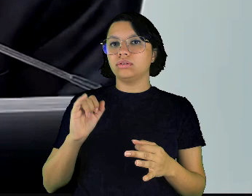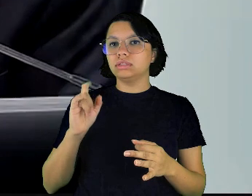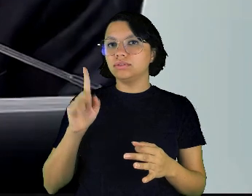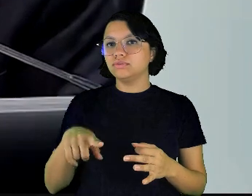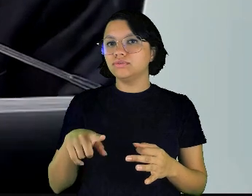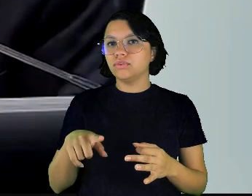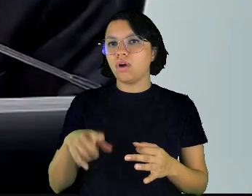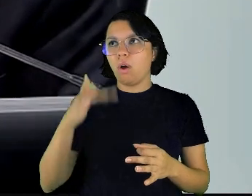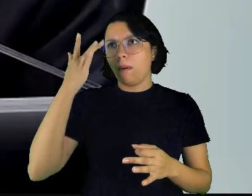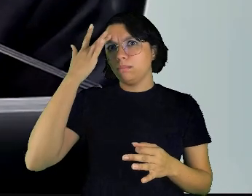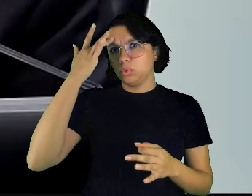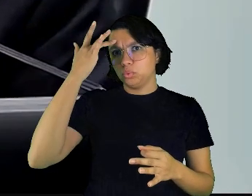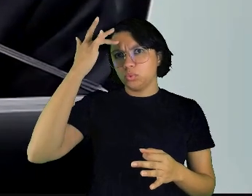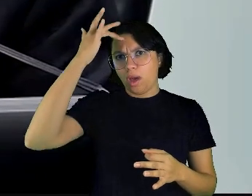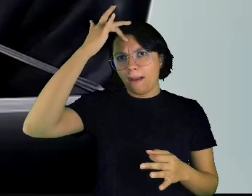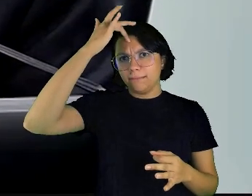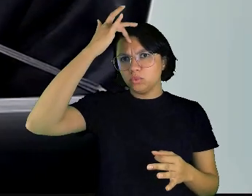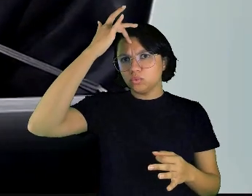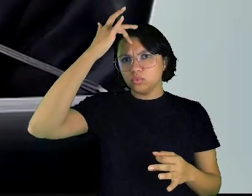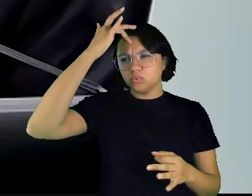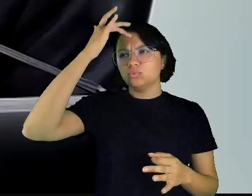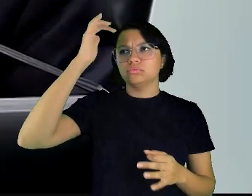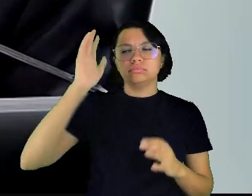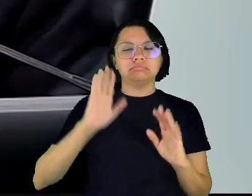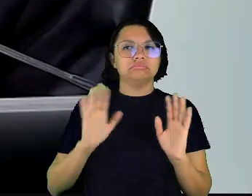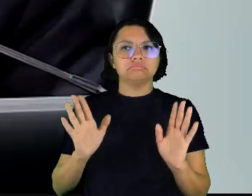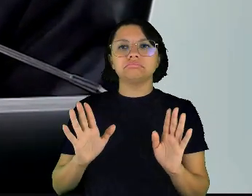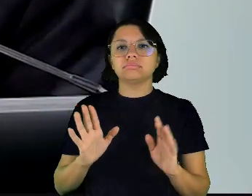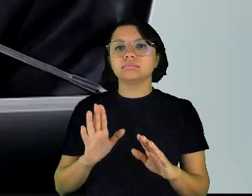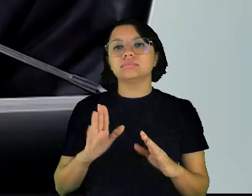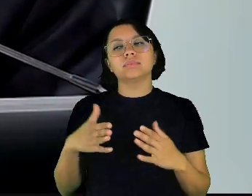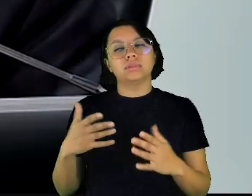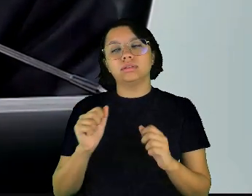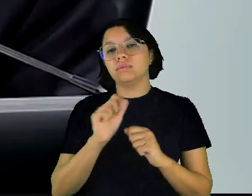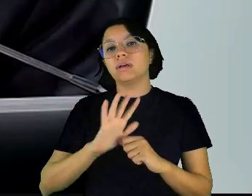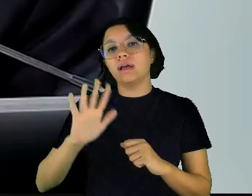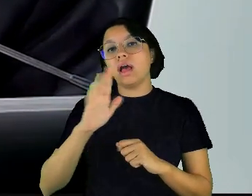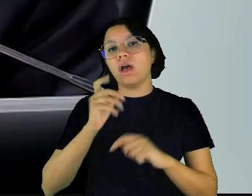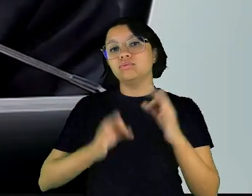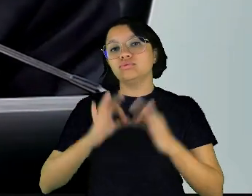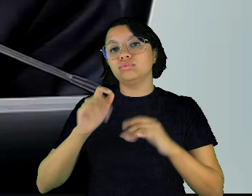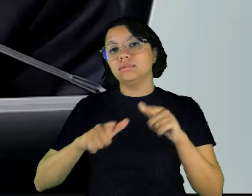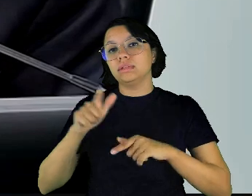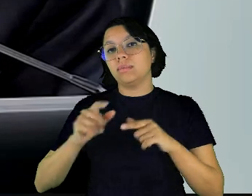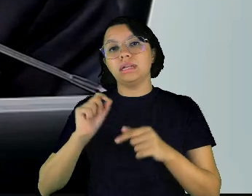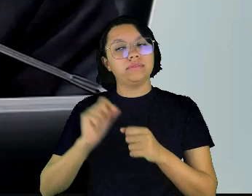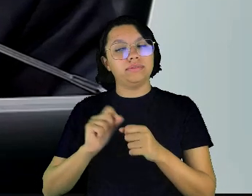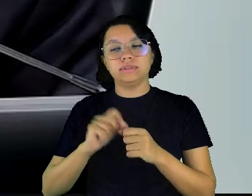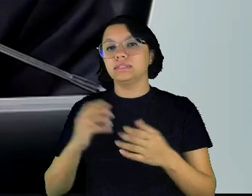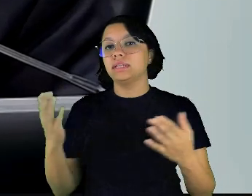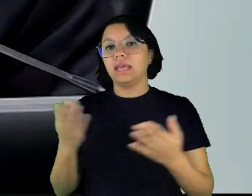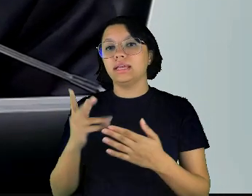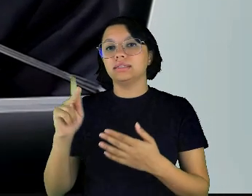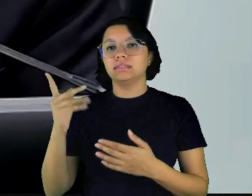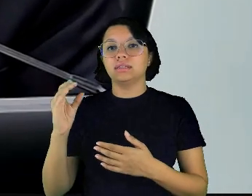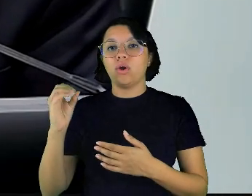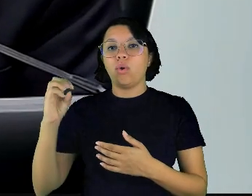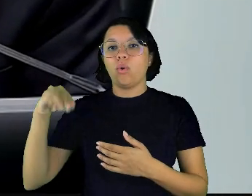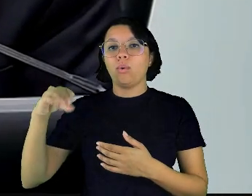perceba um conluio, alguma coisa nesse sentido, claro, aí o juiz do trabalho não vai fazer essa homologação. Mas, via de regra, homologa, e